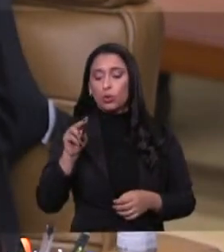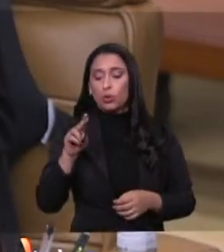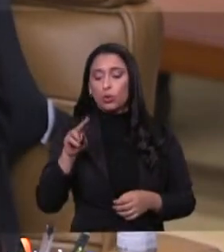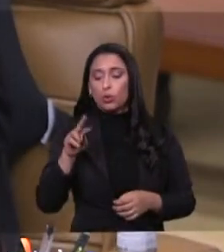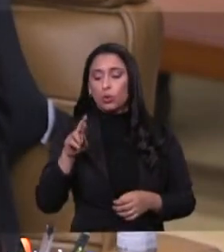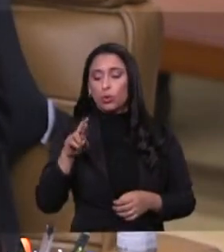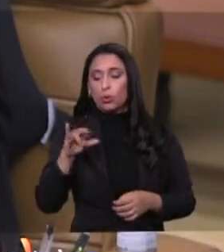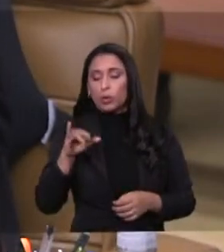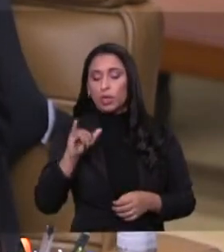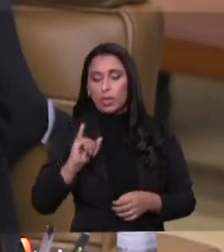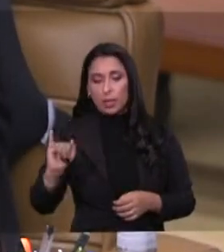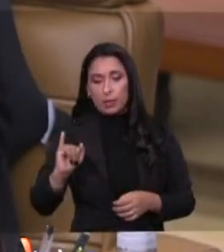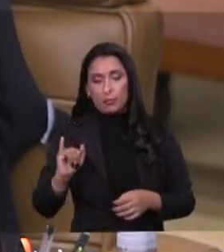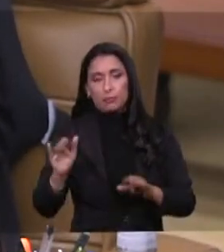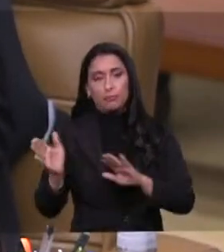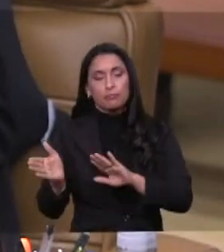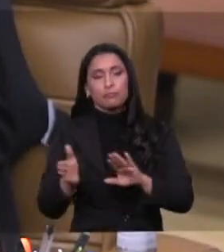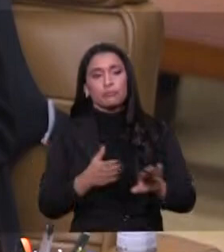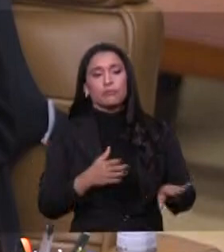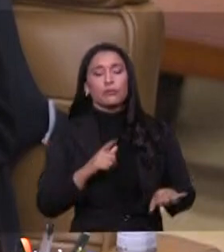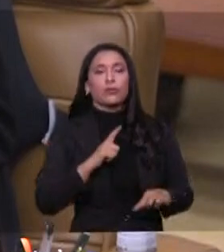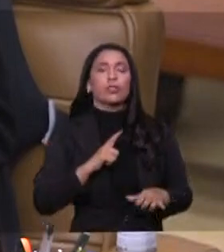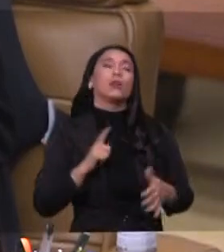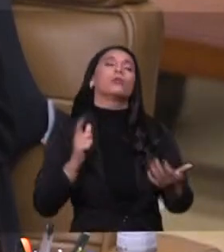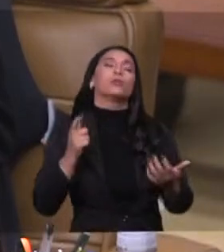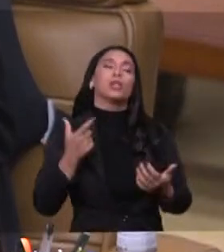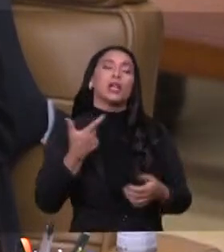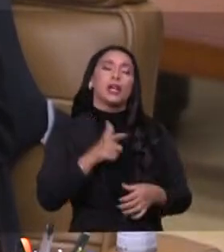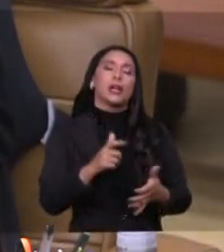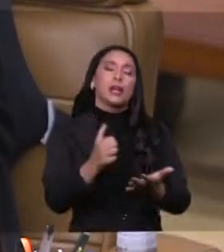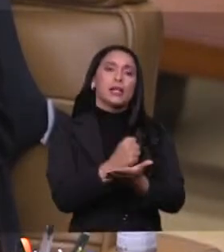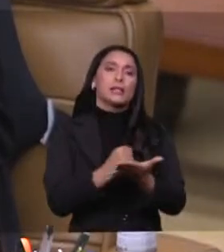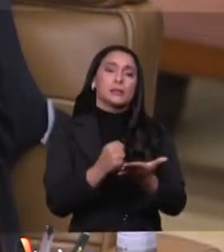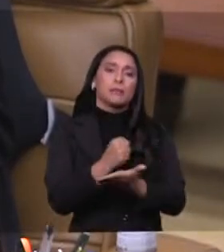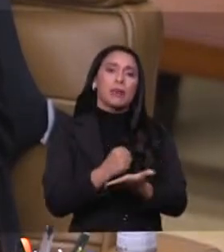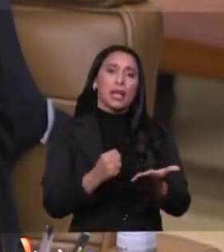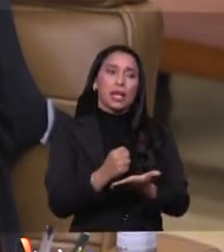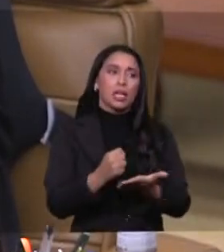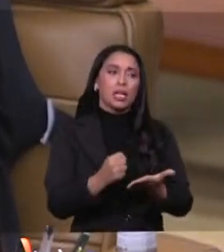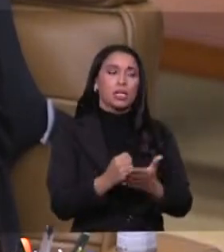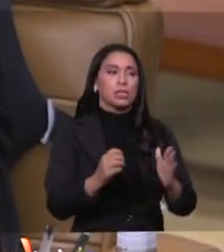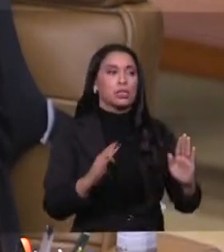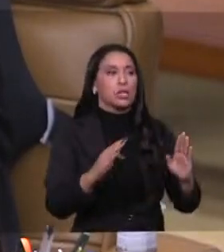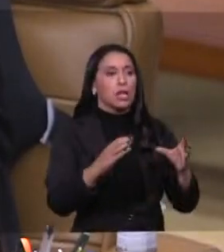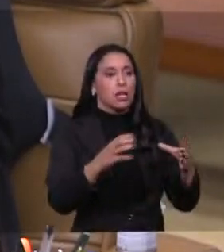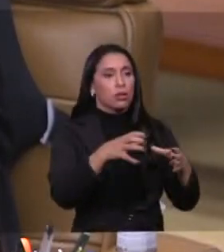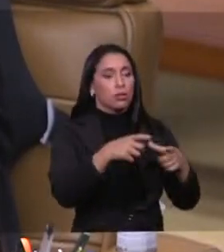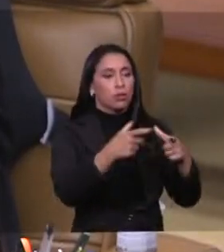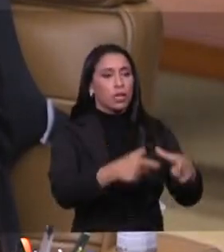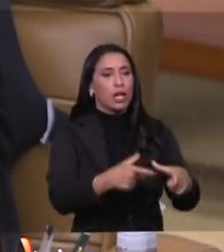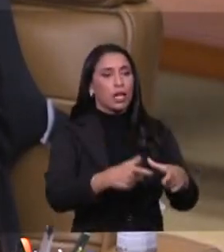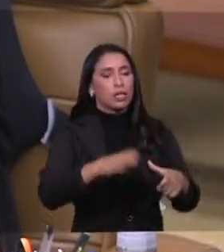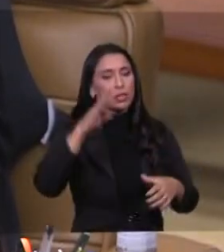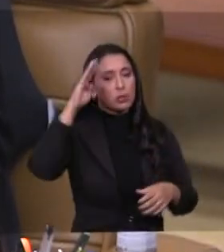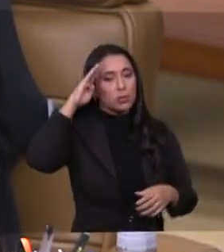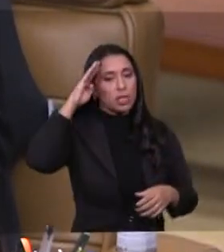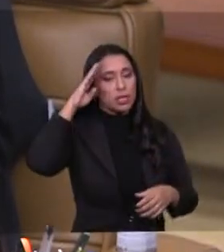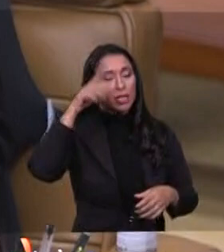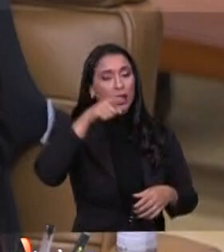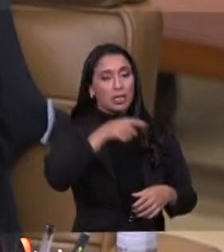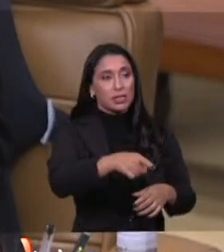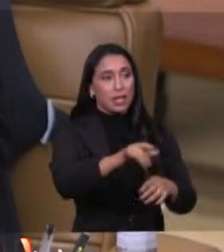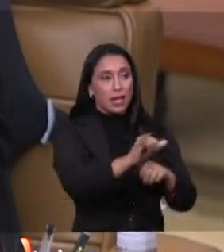De defesa nacional, a instalação de bases, unidades e postos militares e demais intervenções militares, a